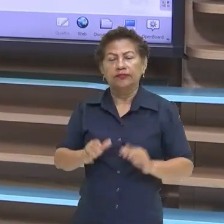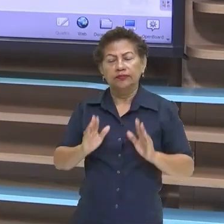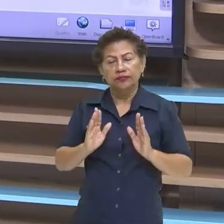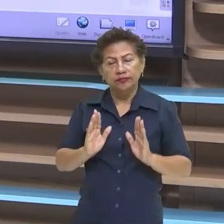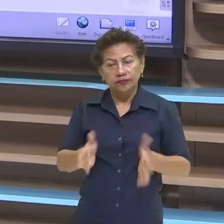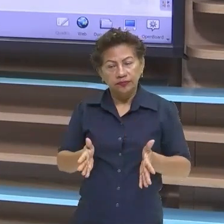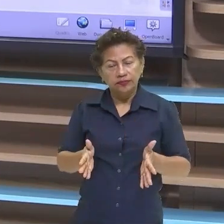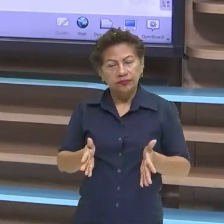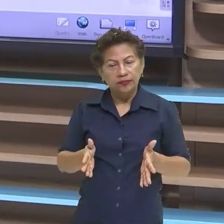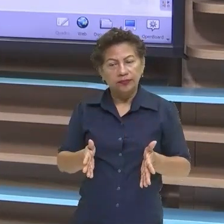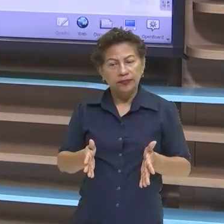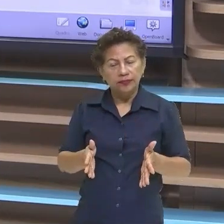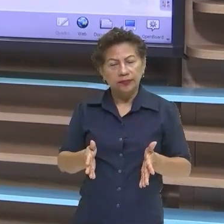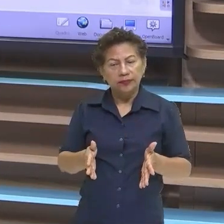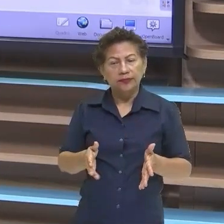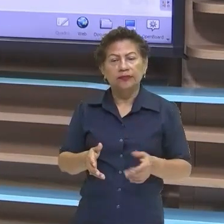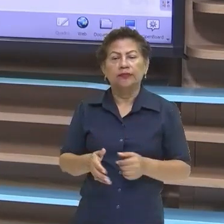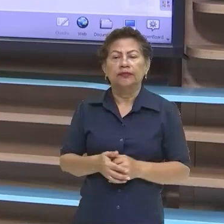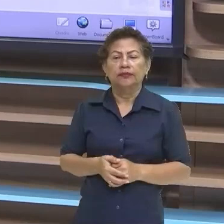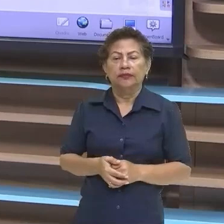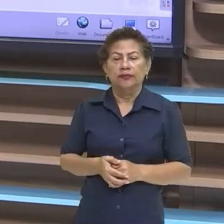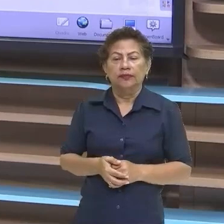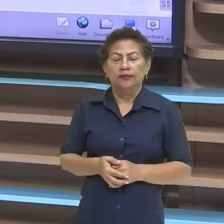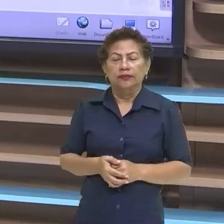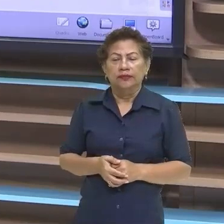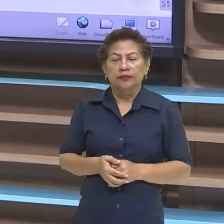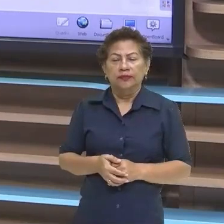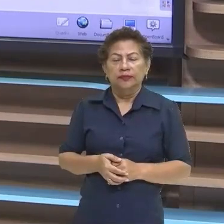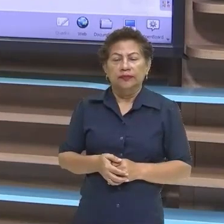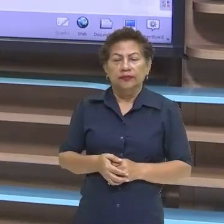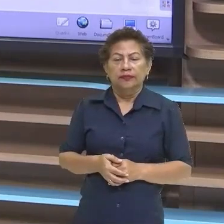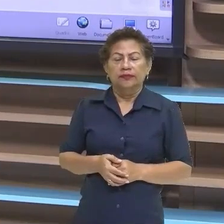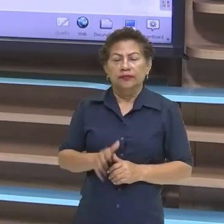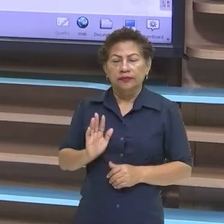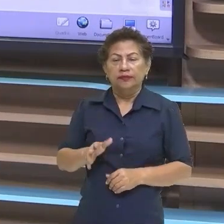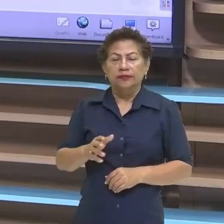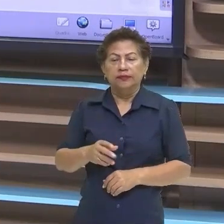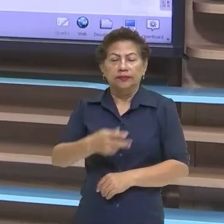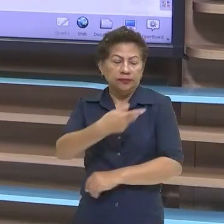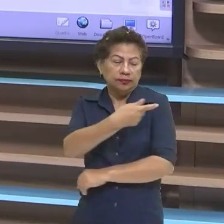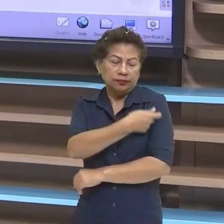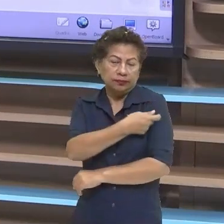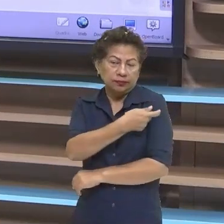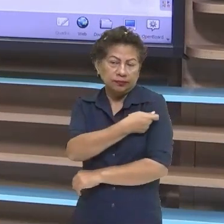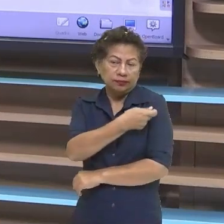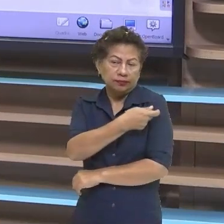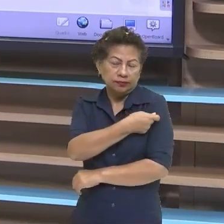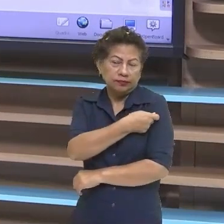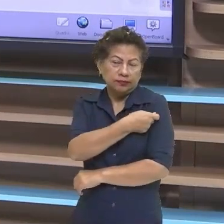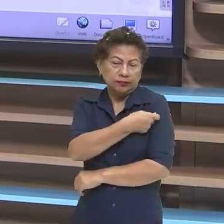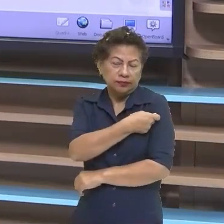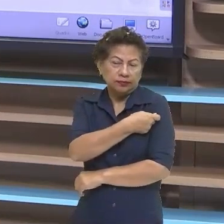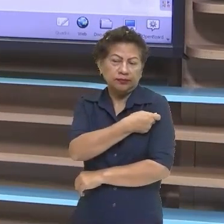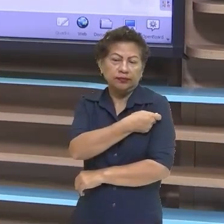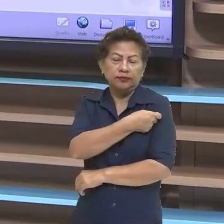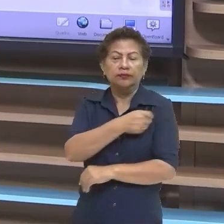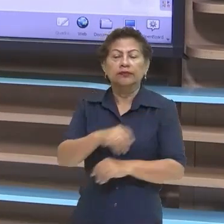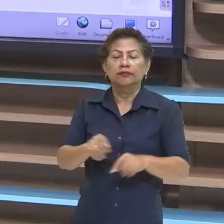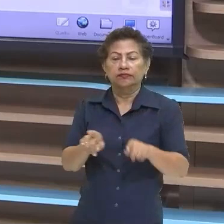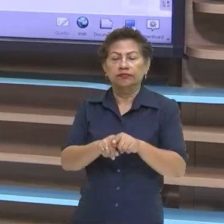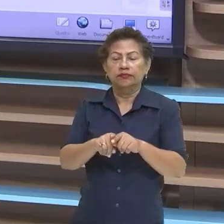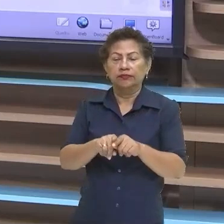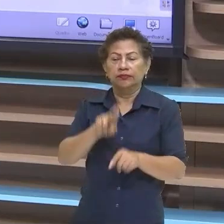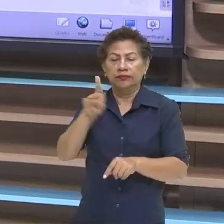aí caminhando para uma reta final, né, devido à vacinação, à utilização de máscara, inclusive